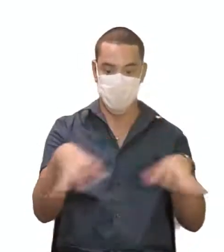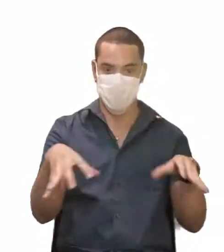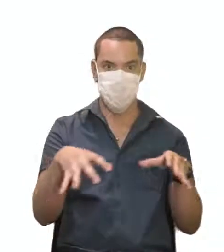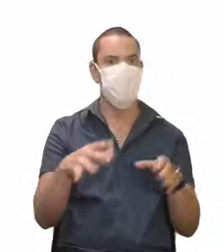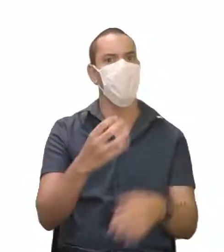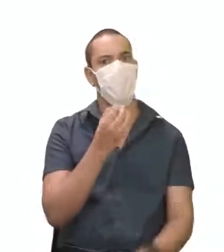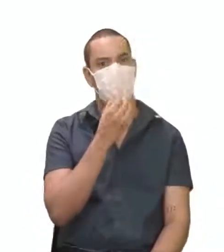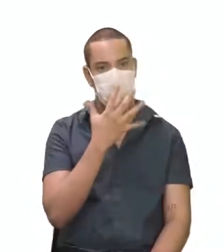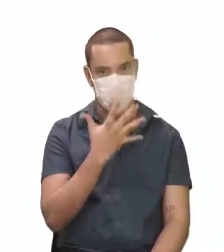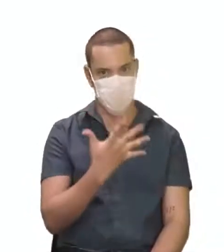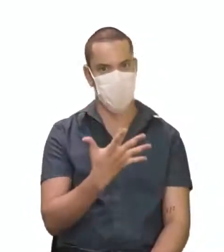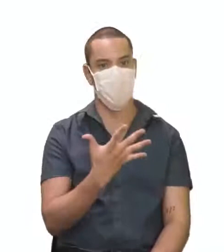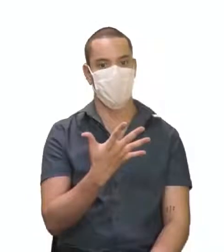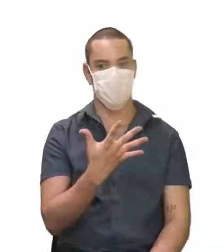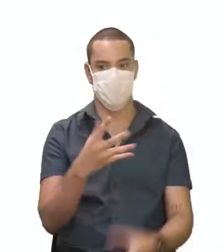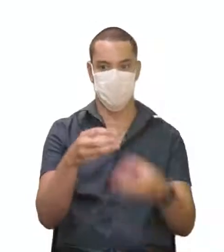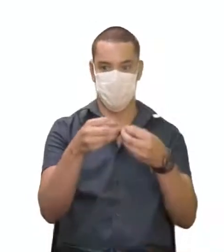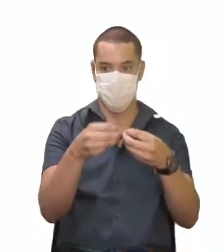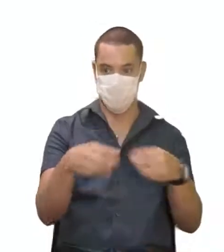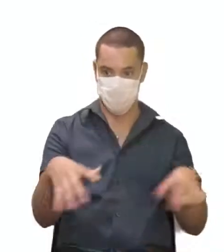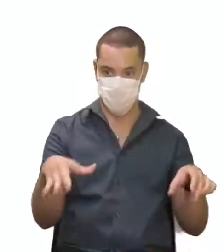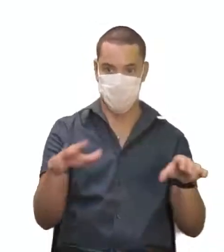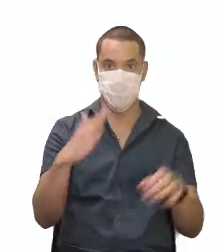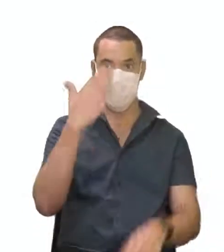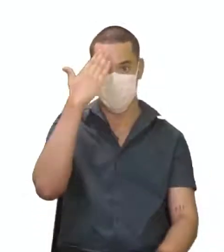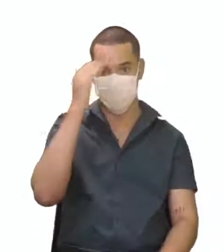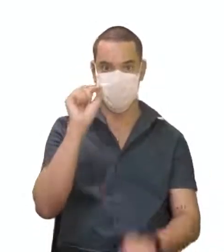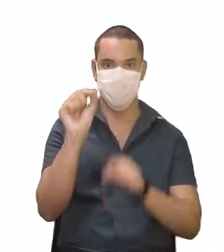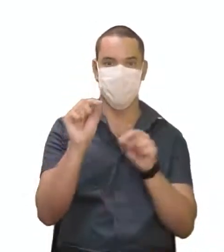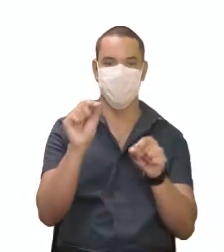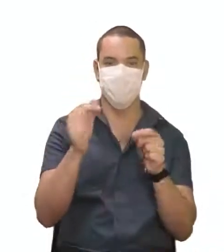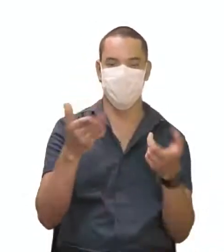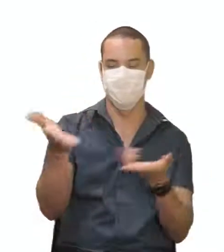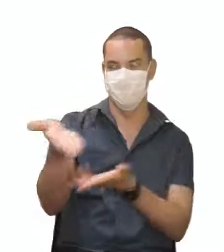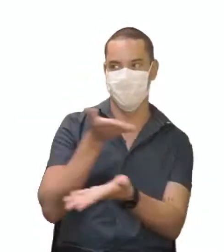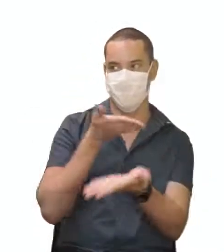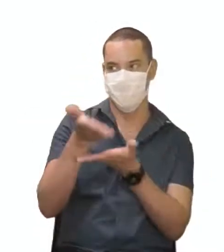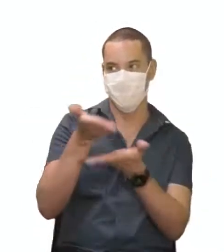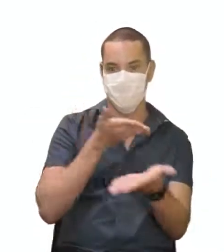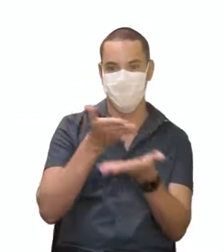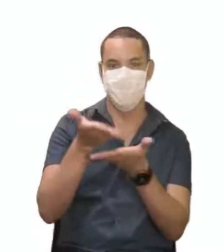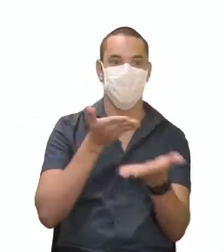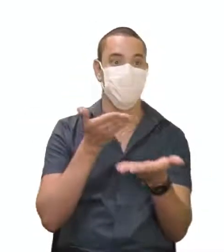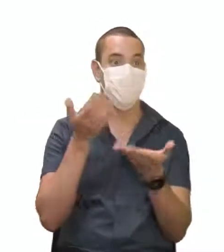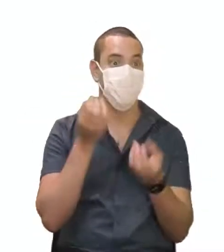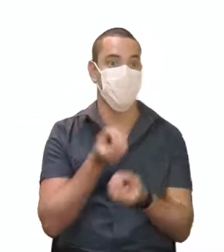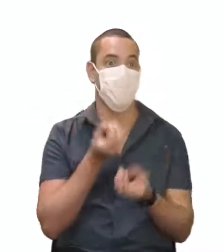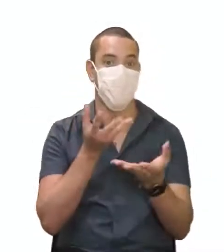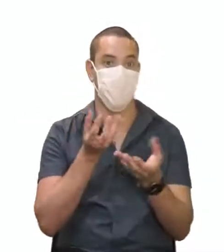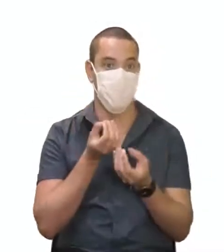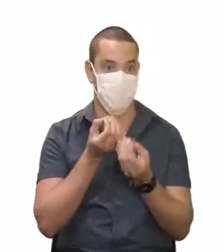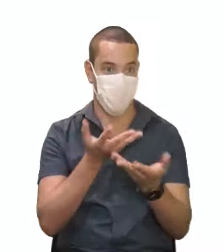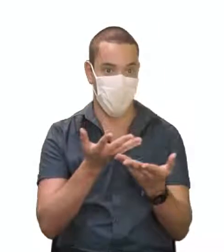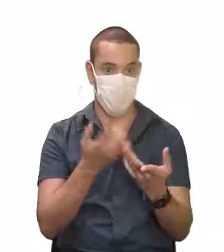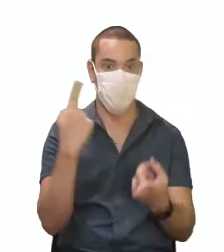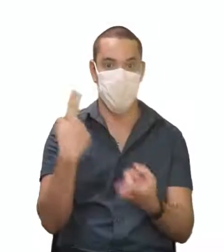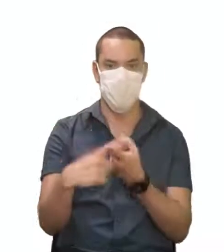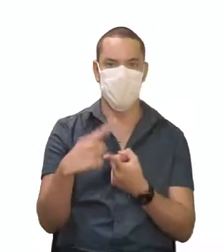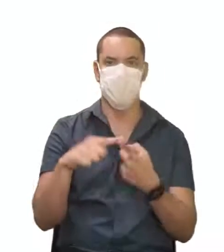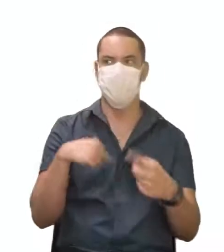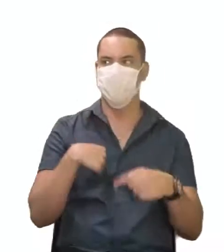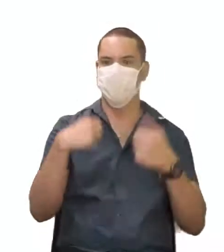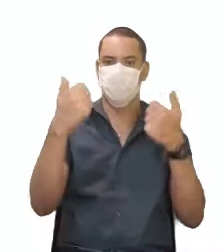muito bom. Dividir é saber partilhar informações. Quando a gente fala, né,